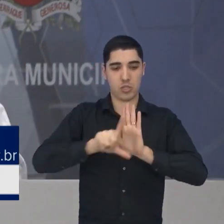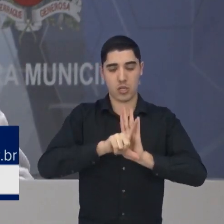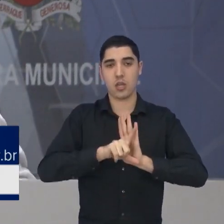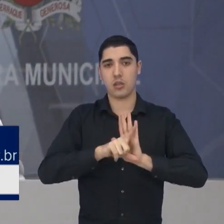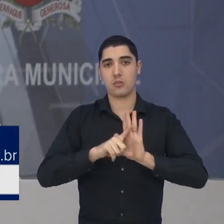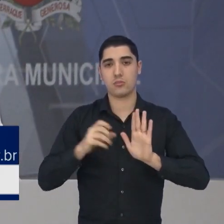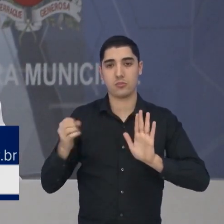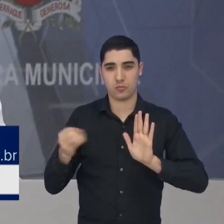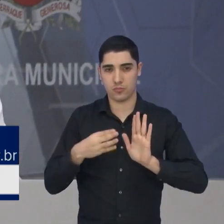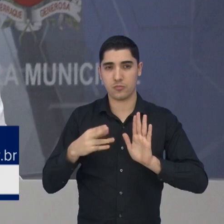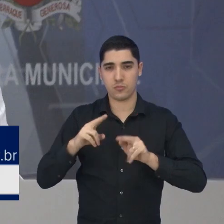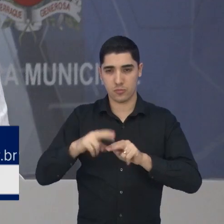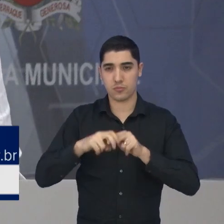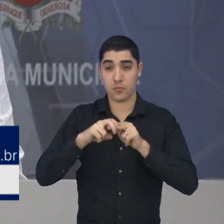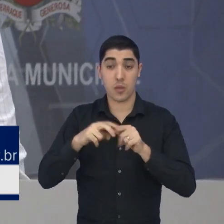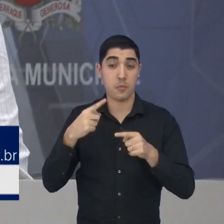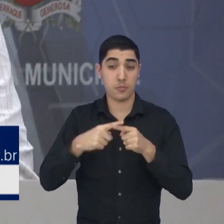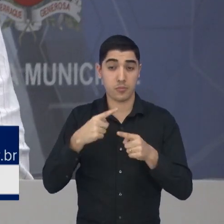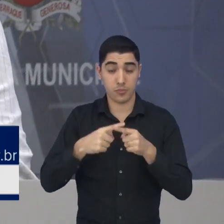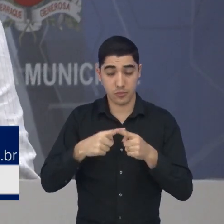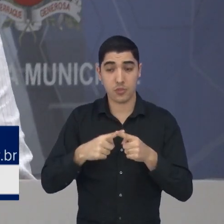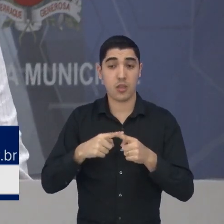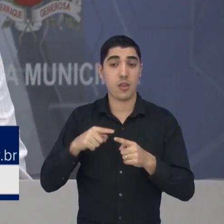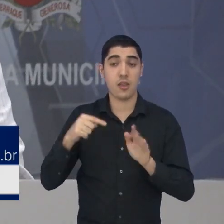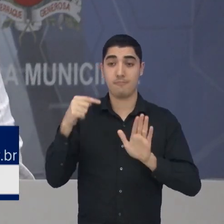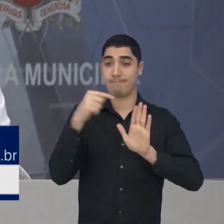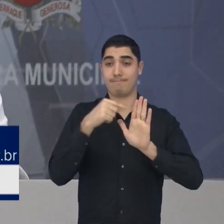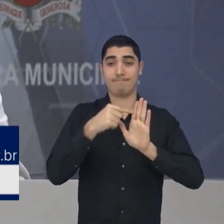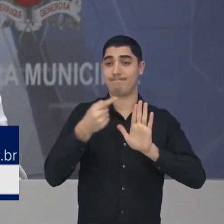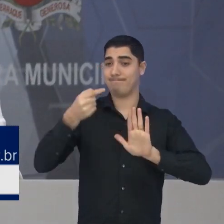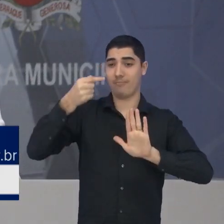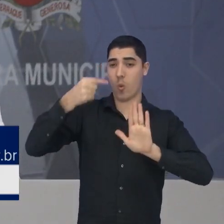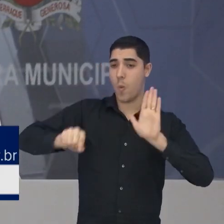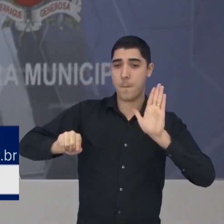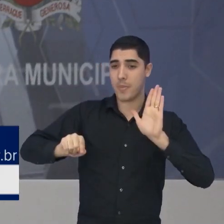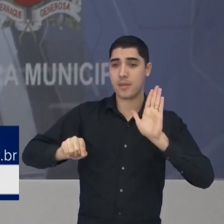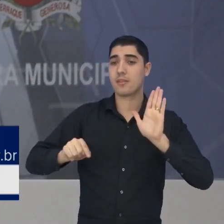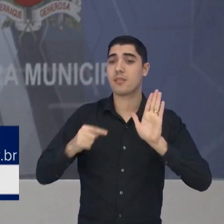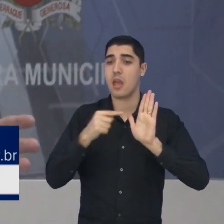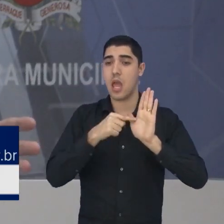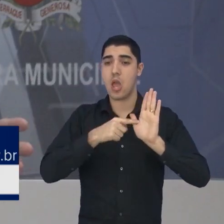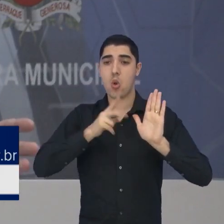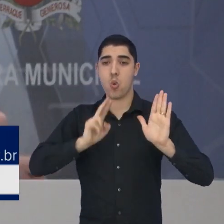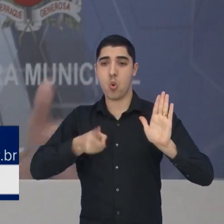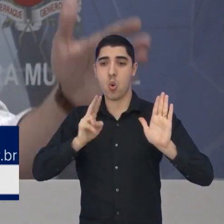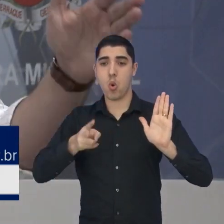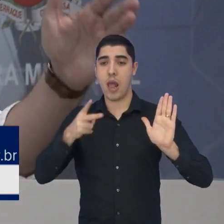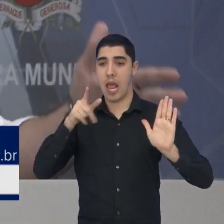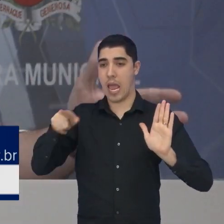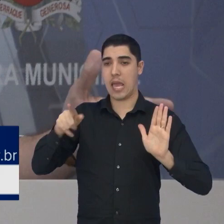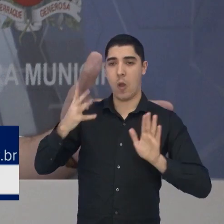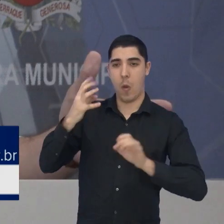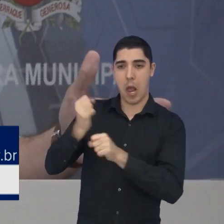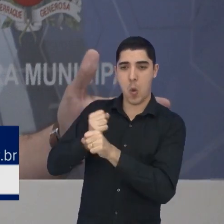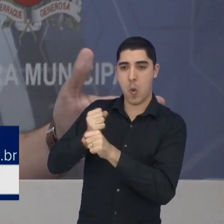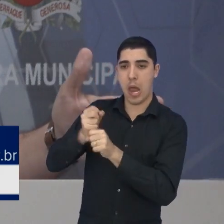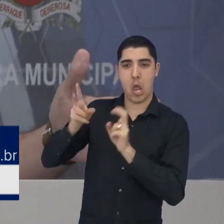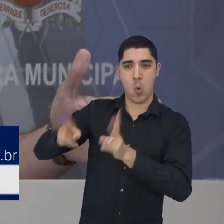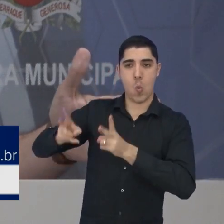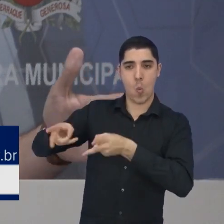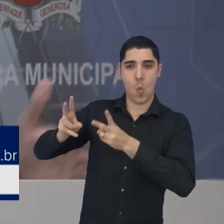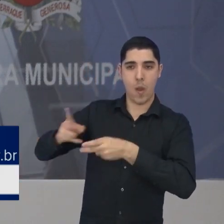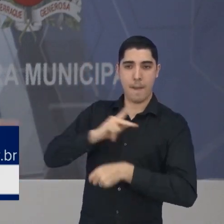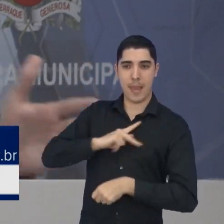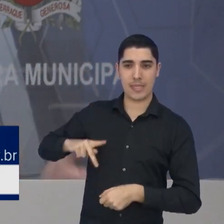porque é completamente inviável que a gente mantenha reeleições ilimitadas. Então, é apenas